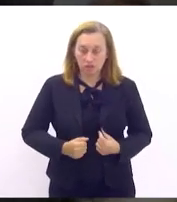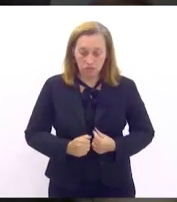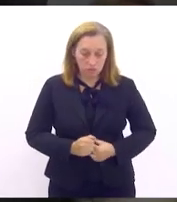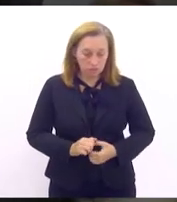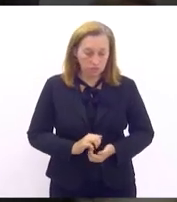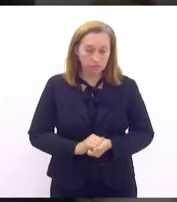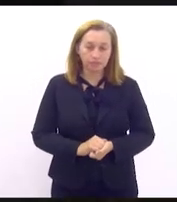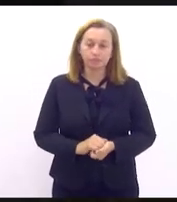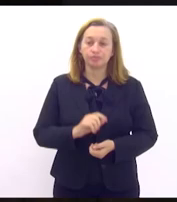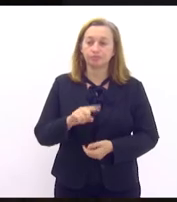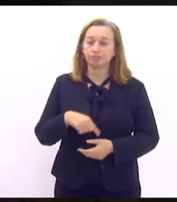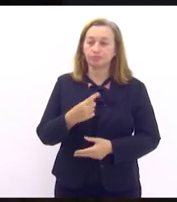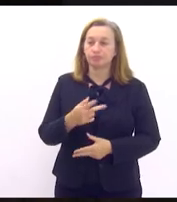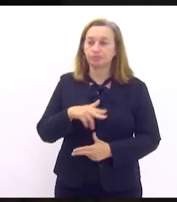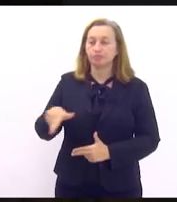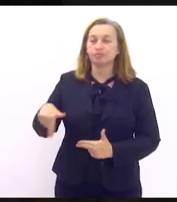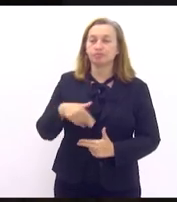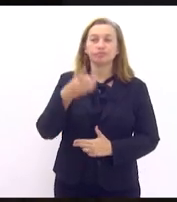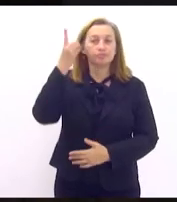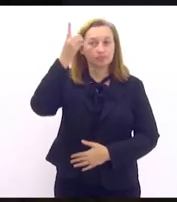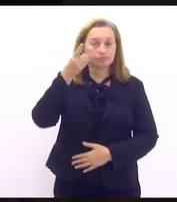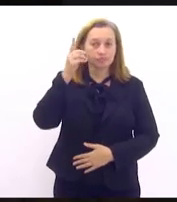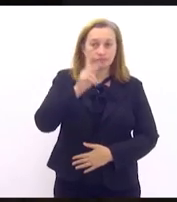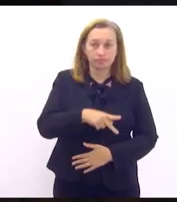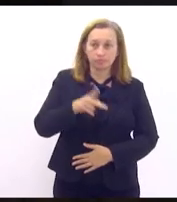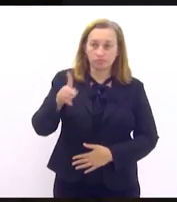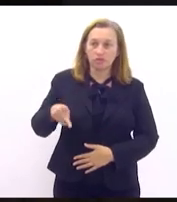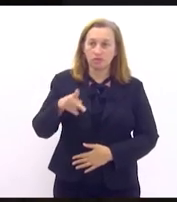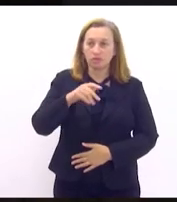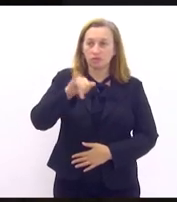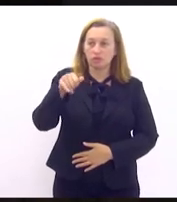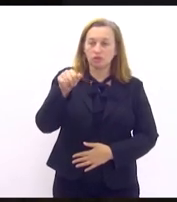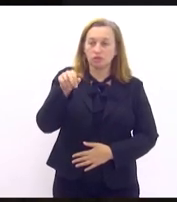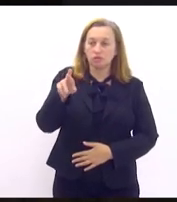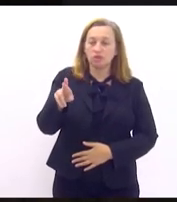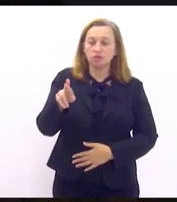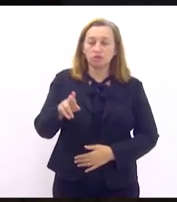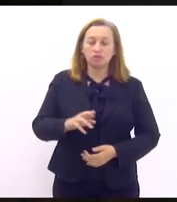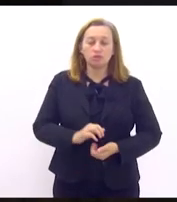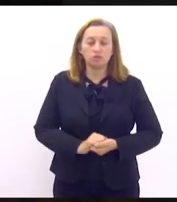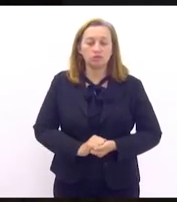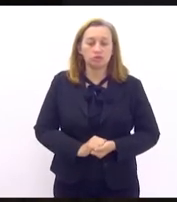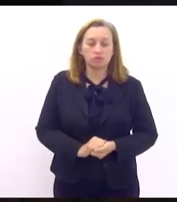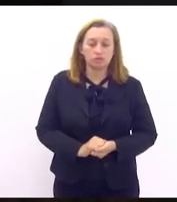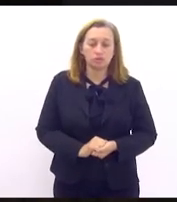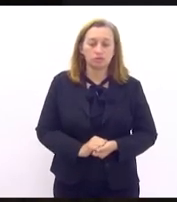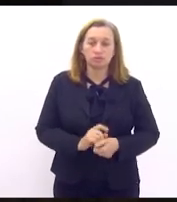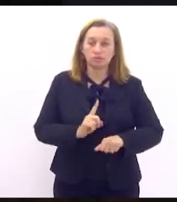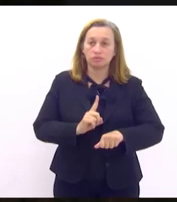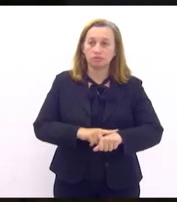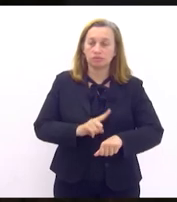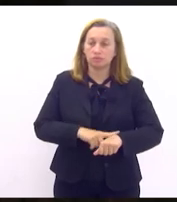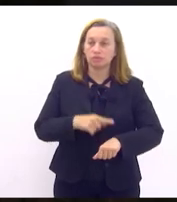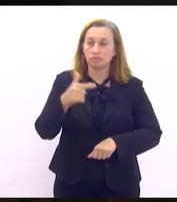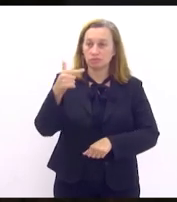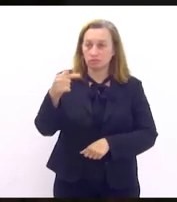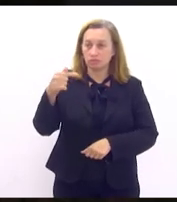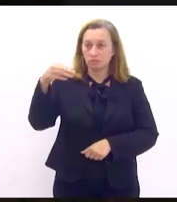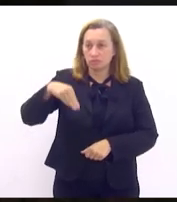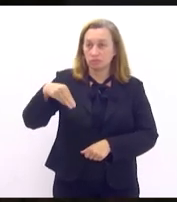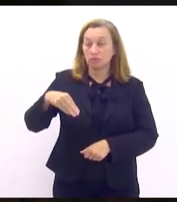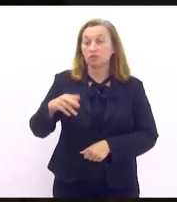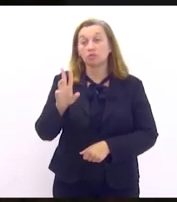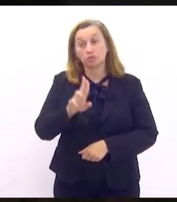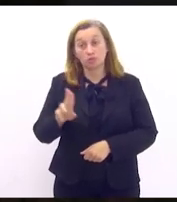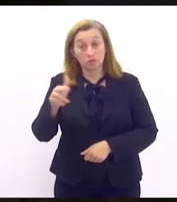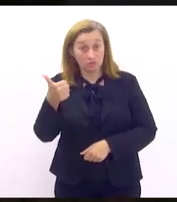Próximo orador inscrito é o nobre deputado professor Josimar. Pediria aos inscritos, o tempo regimental é de 7, nós estamos dando 10,